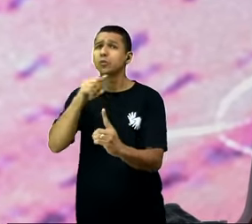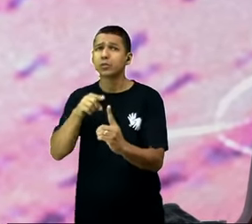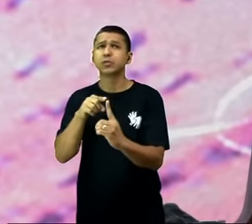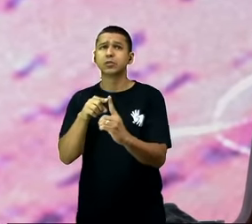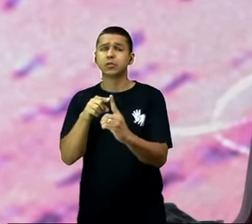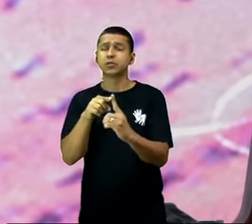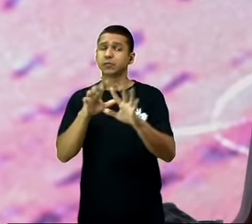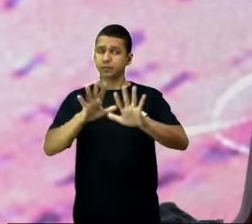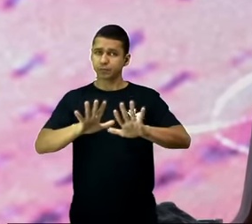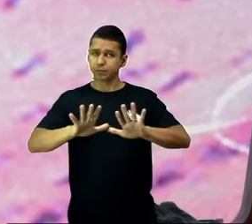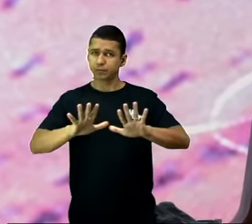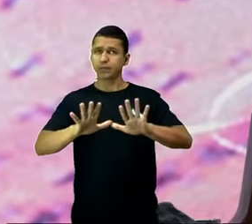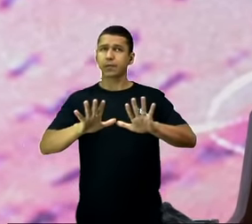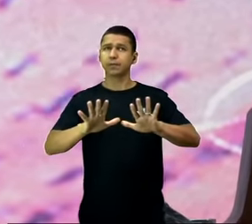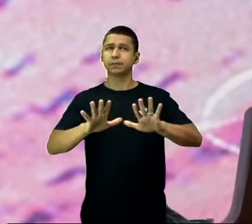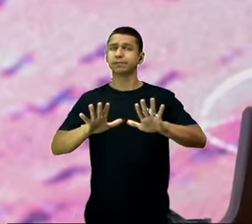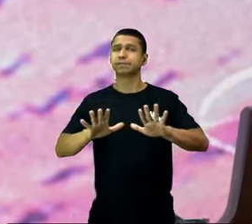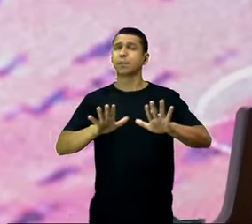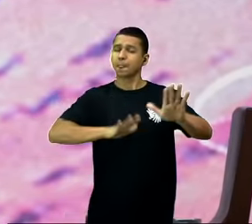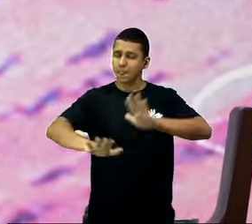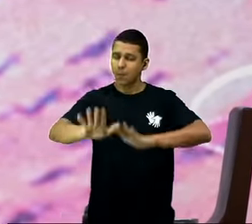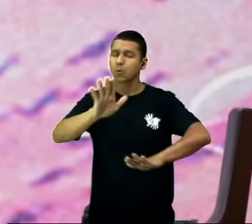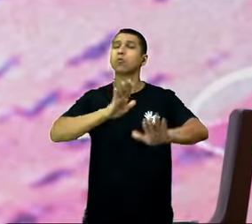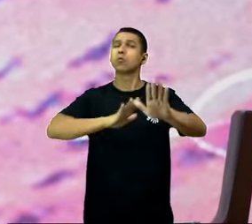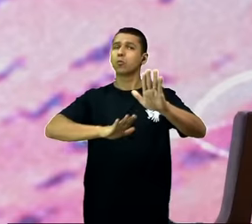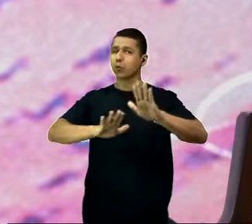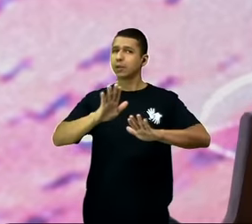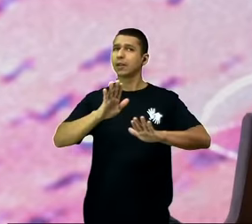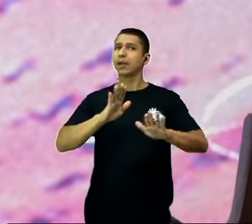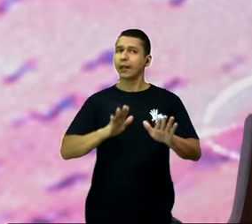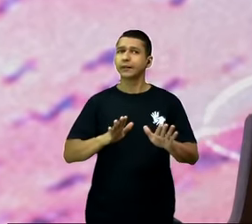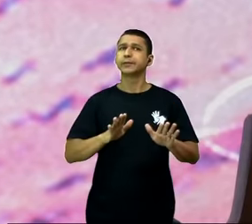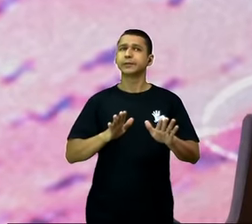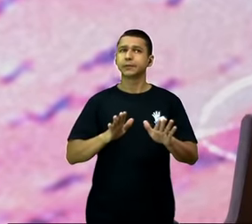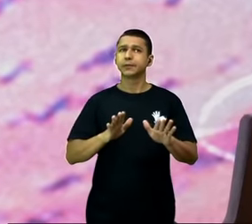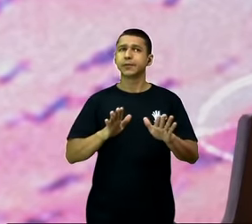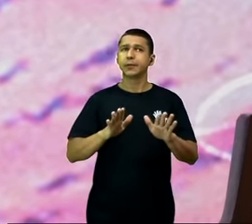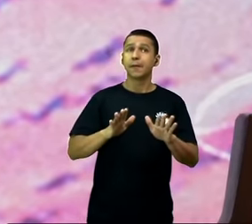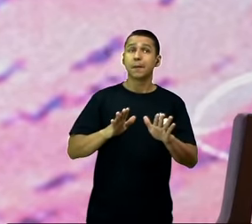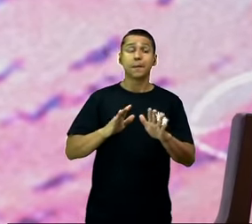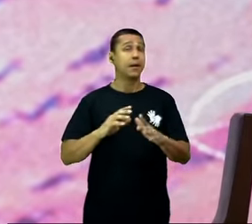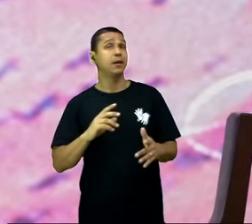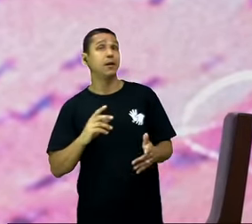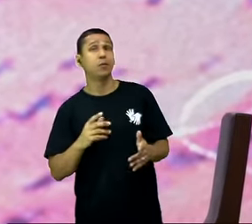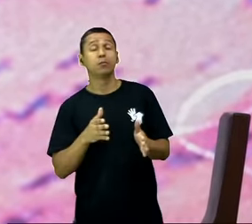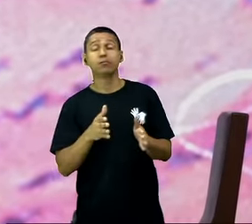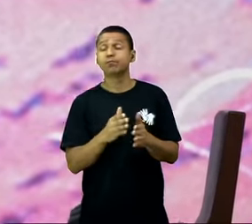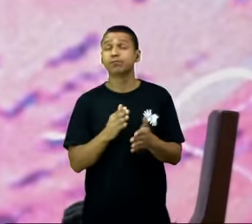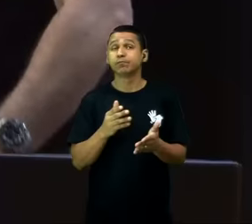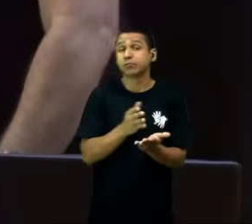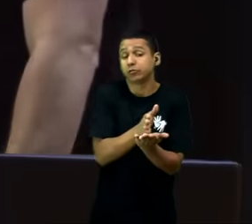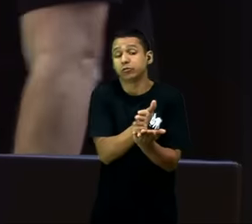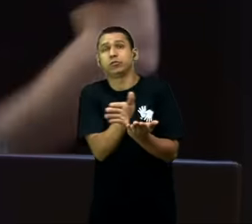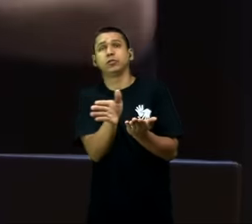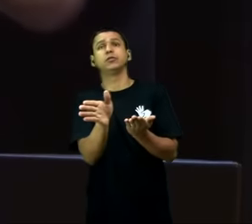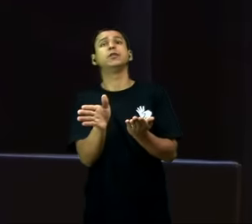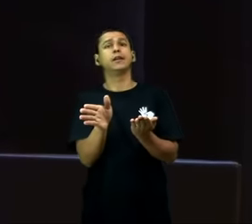para você distraído com a promessa deixar de incluir coisas que Deus queria incluir na missão que Ele te deu.